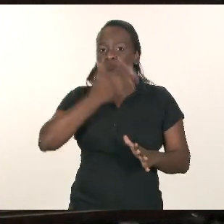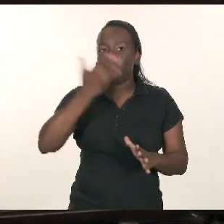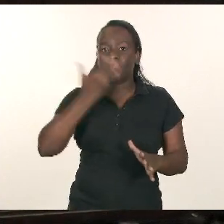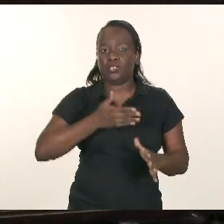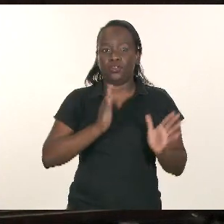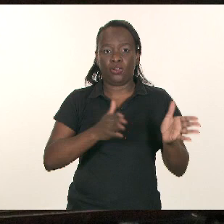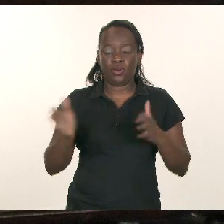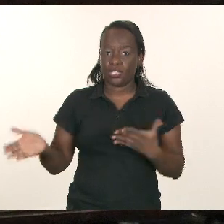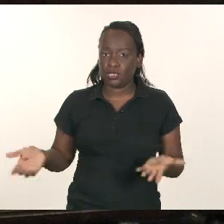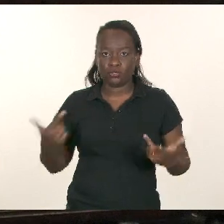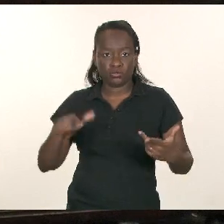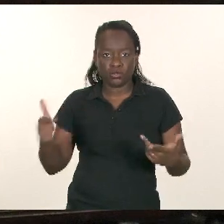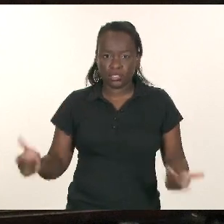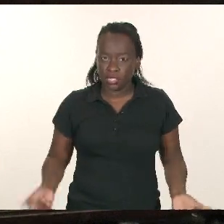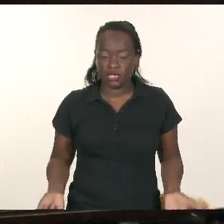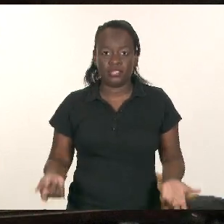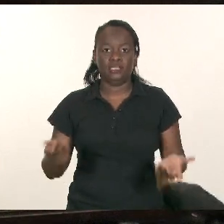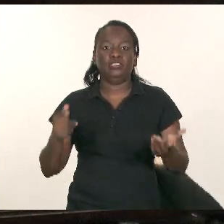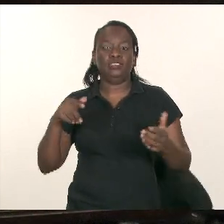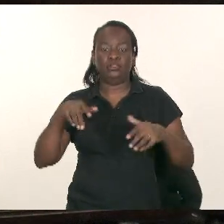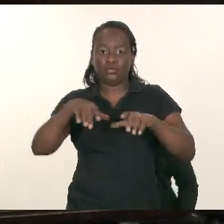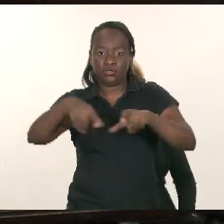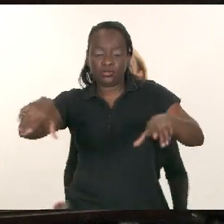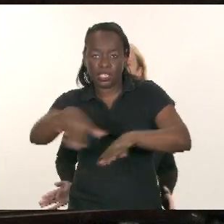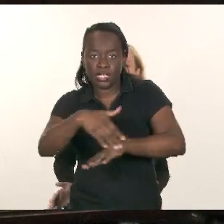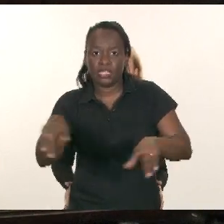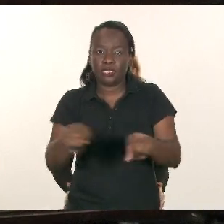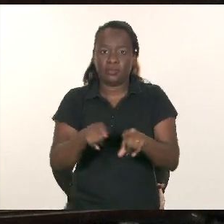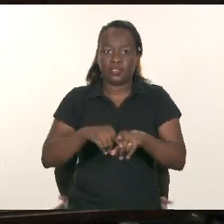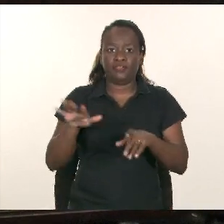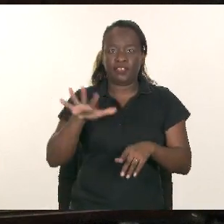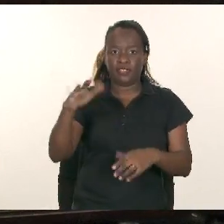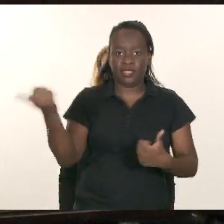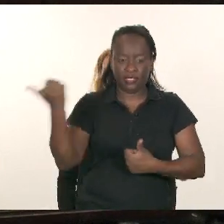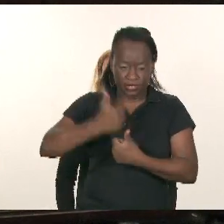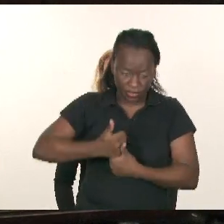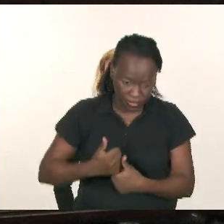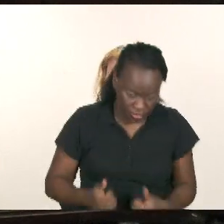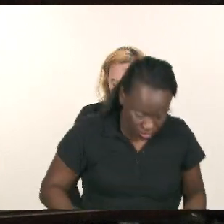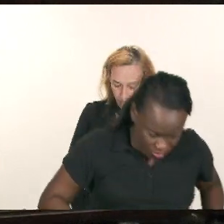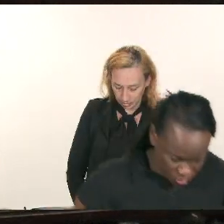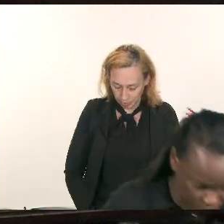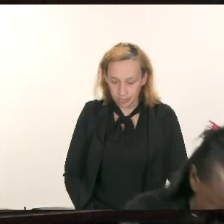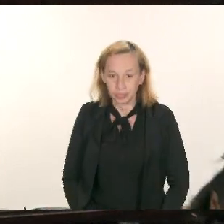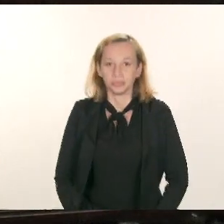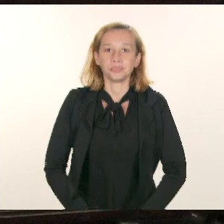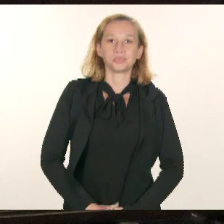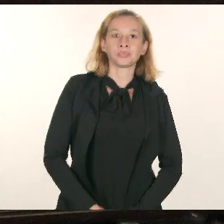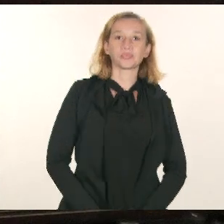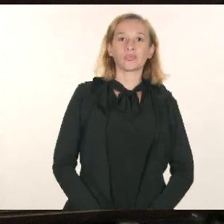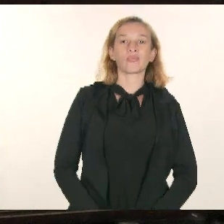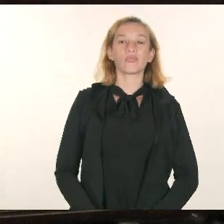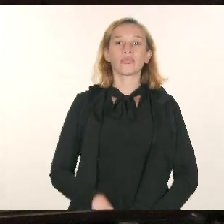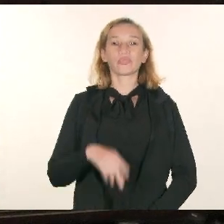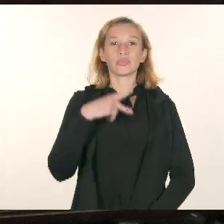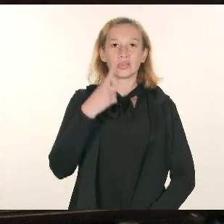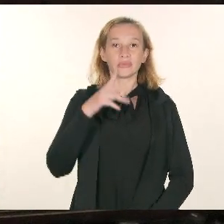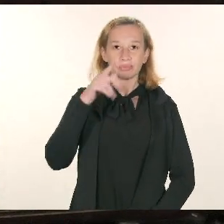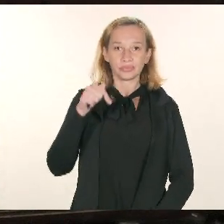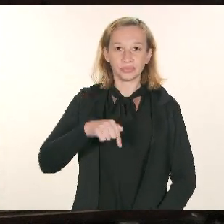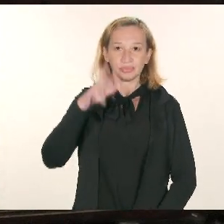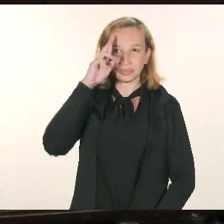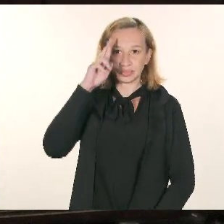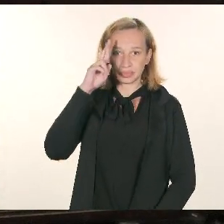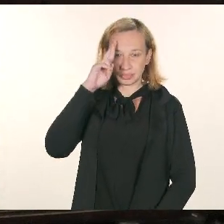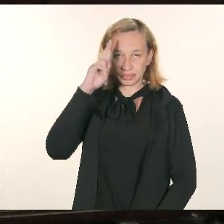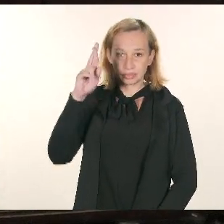ordem nem no asfalto, tampouco na área de favela. E eu me permito aqui, senhora presidente,